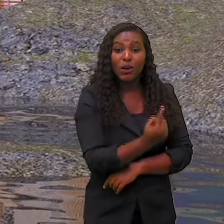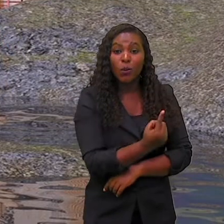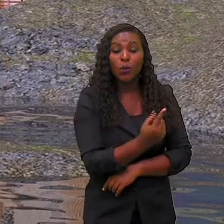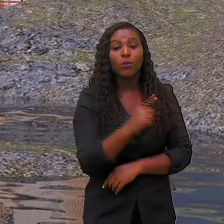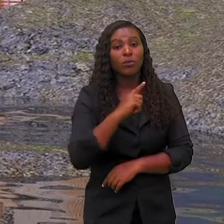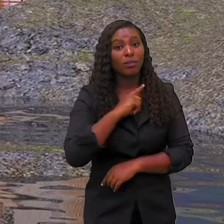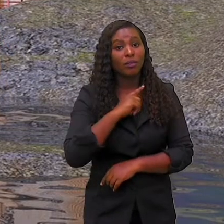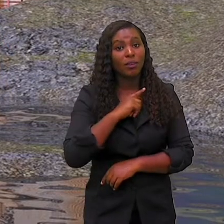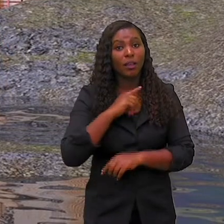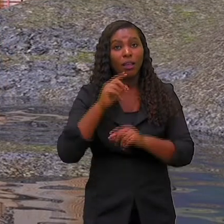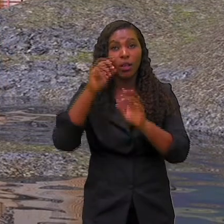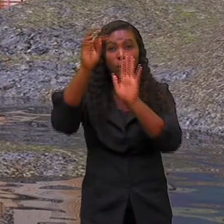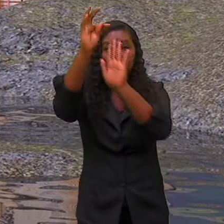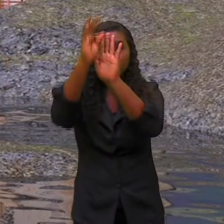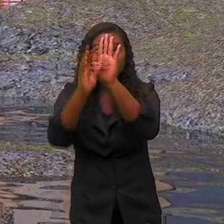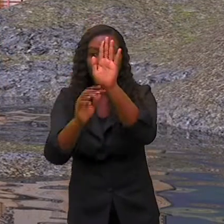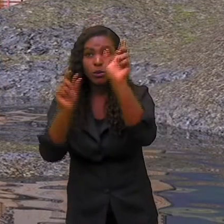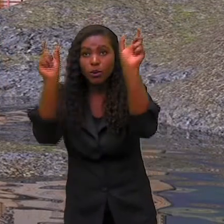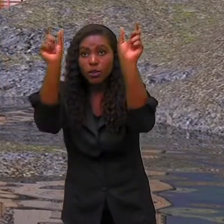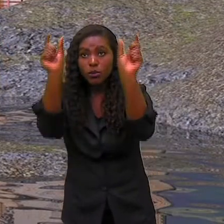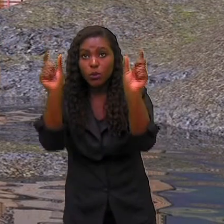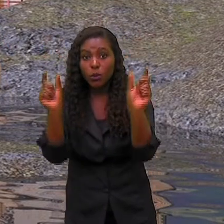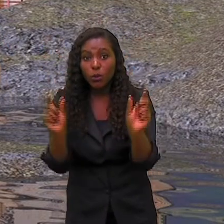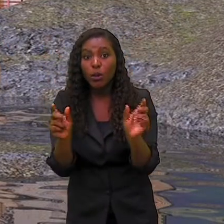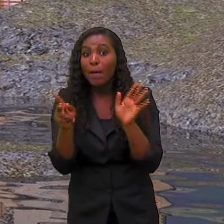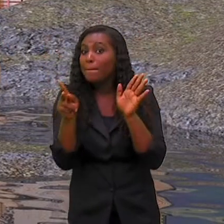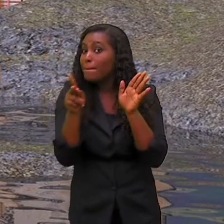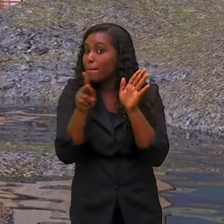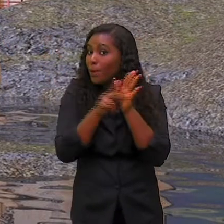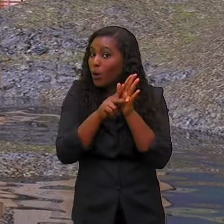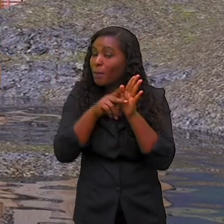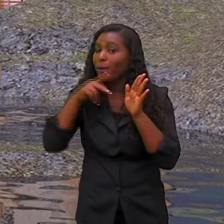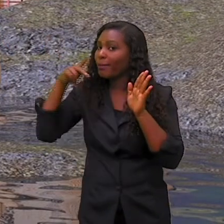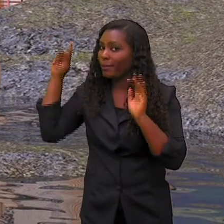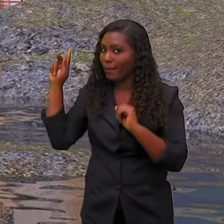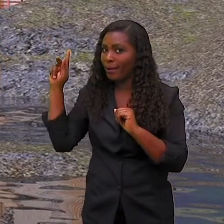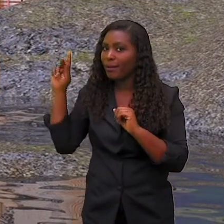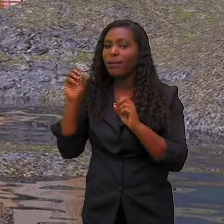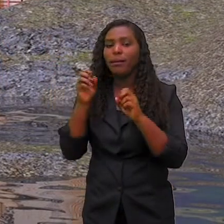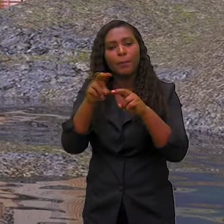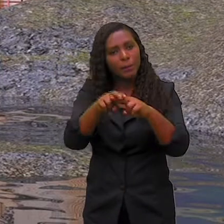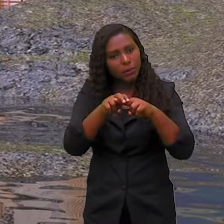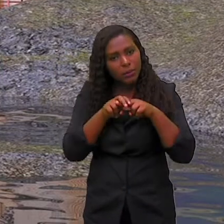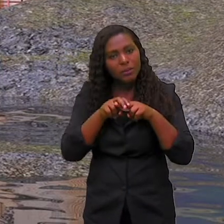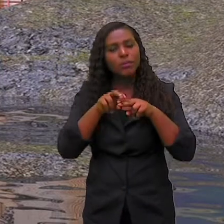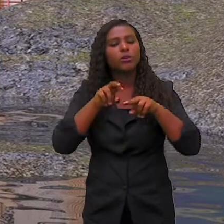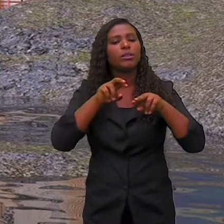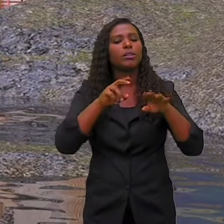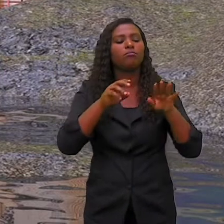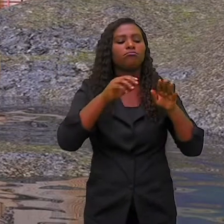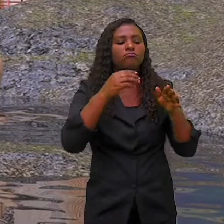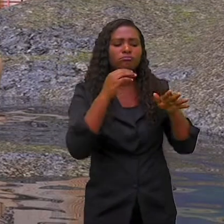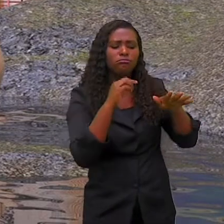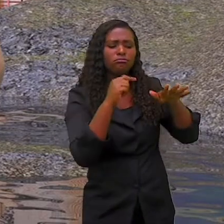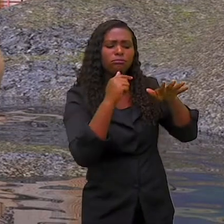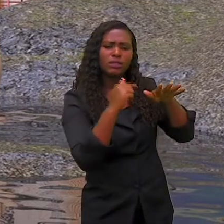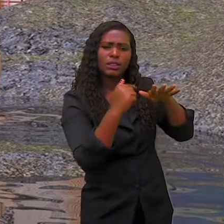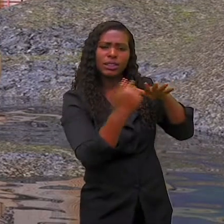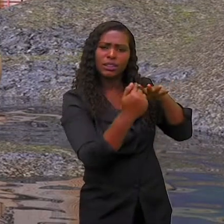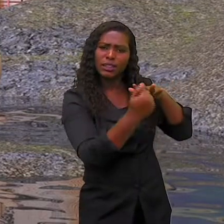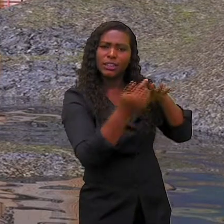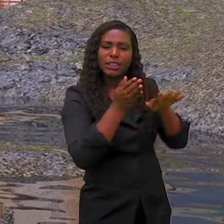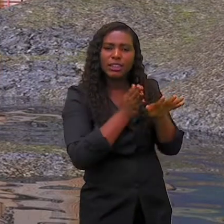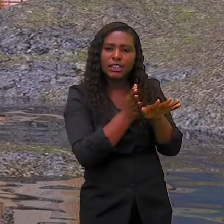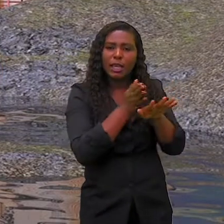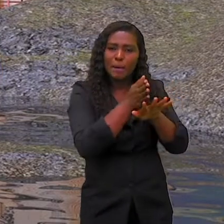própria, e é por isso que eles são divididos dessa forma, ok? Por exemplo, quando